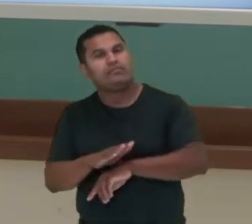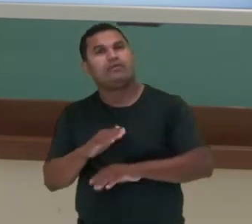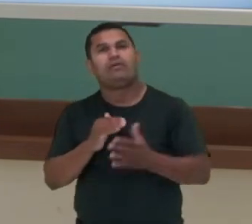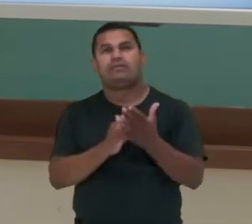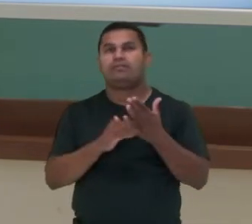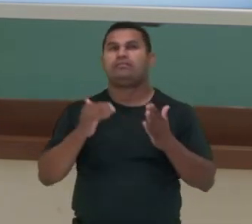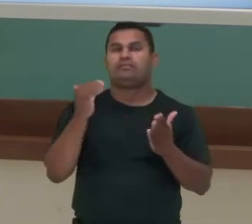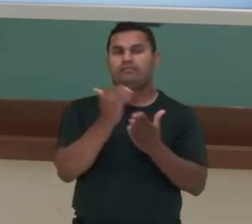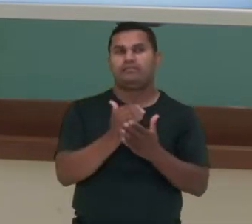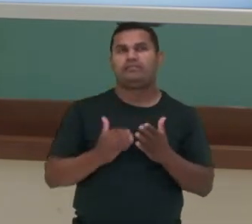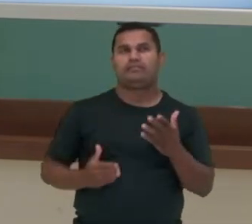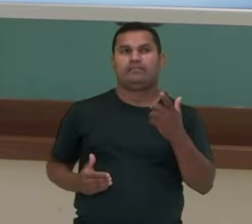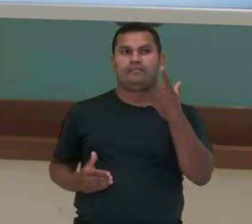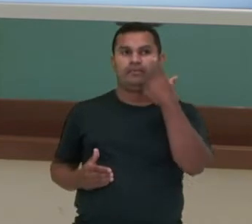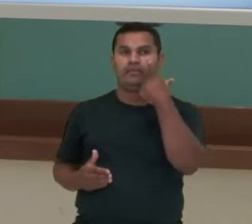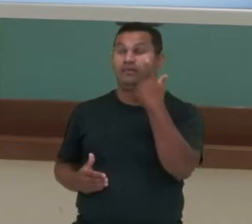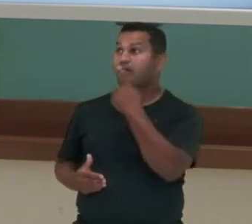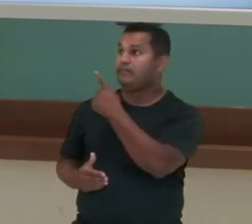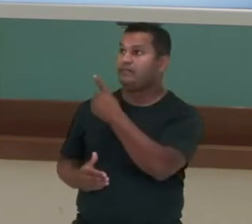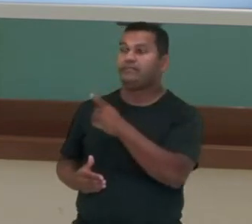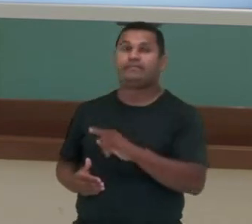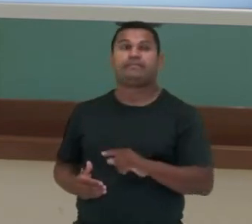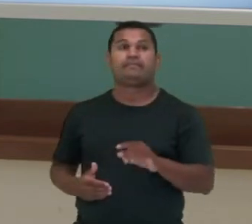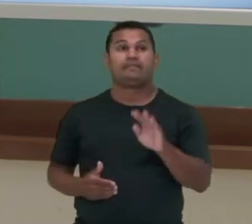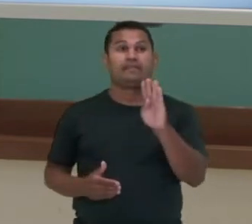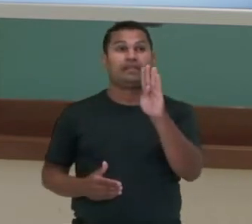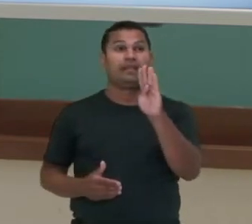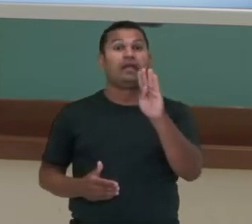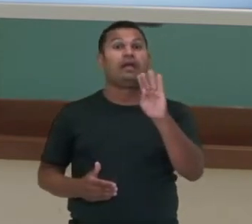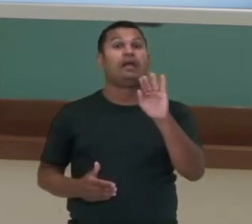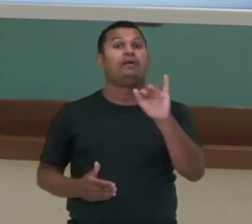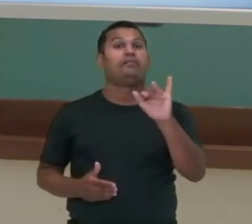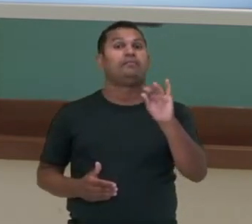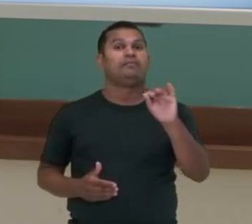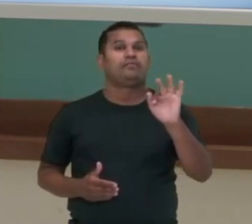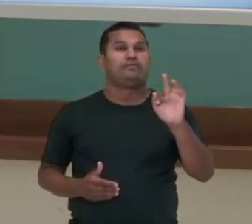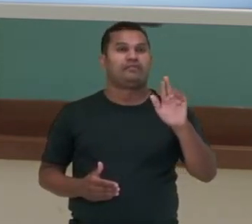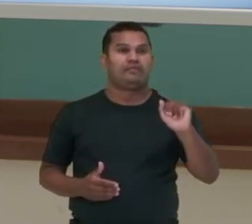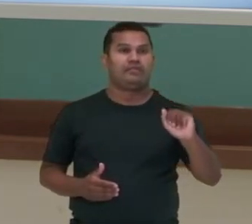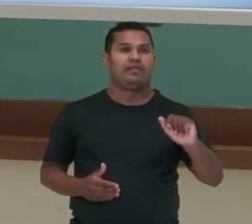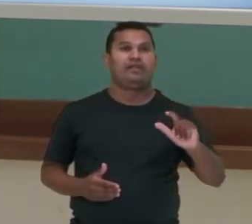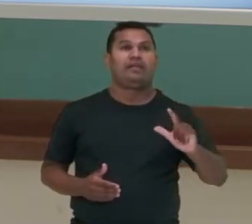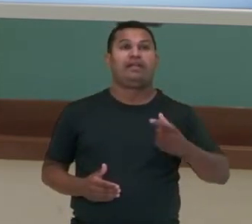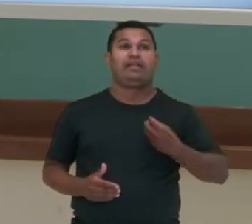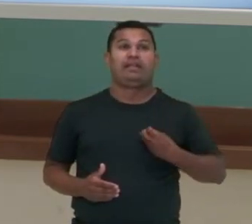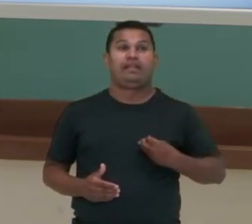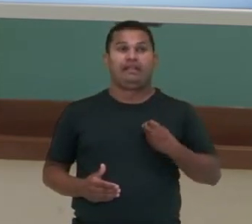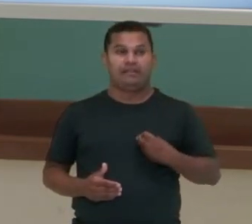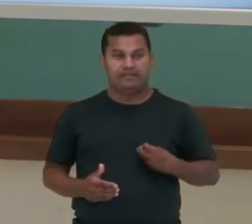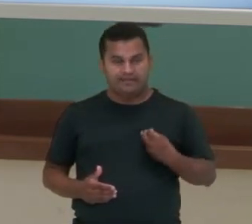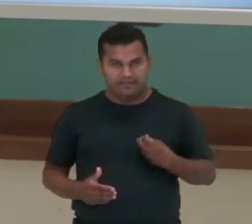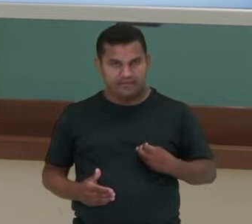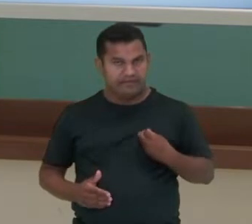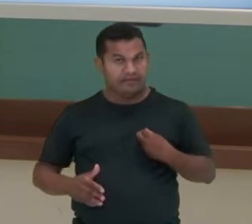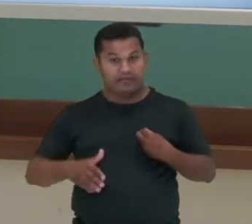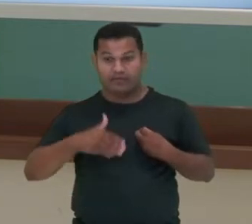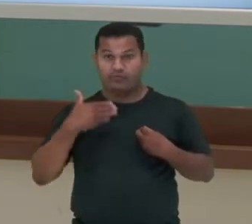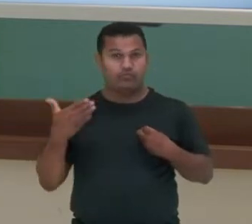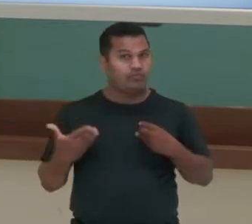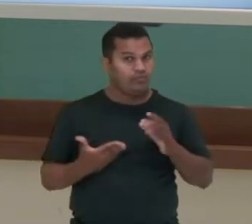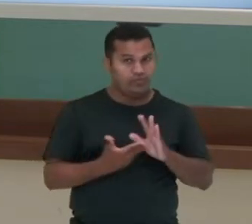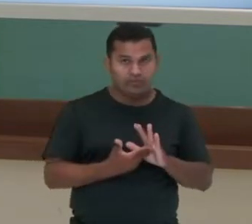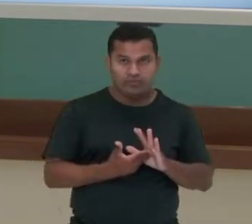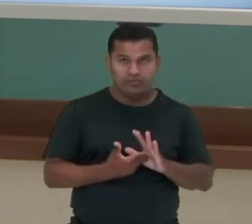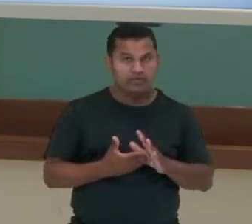interessante o que nós temos ali. A biosfera, portanto, envolve todas as formas de vida,